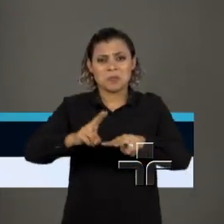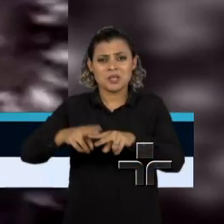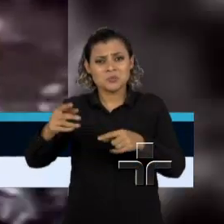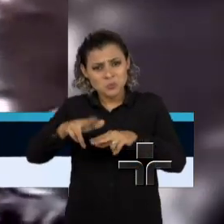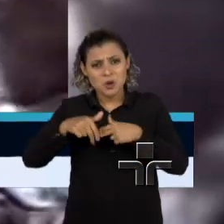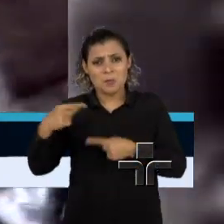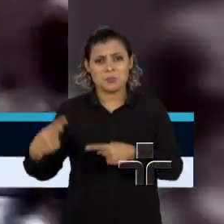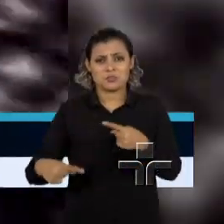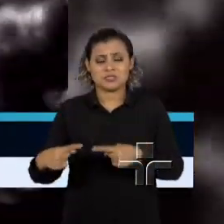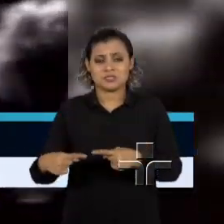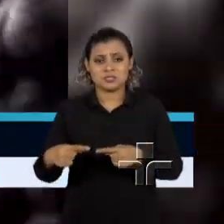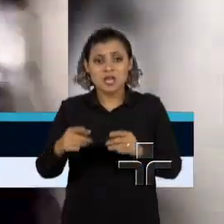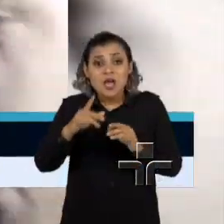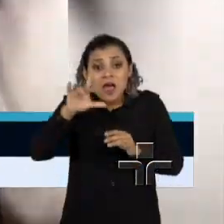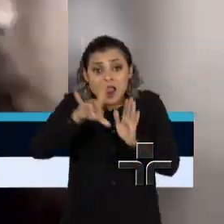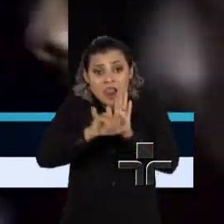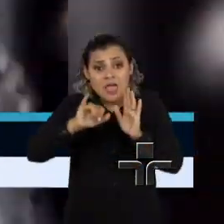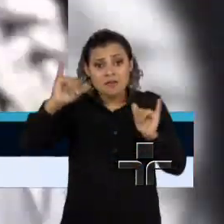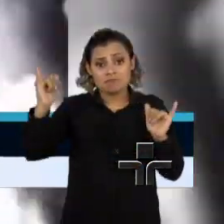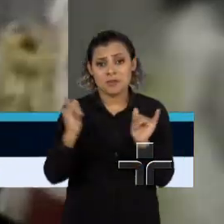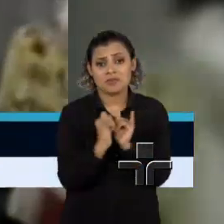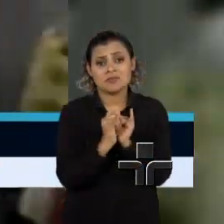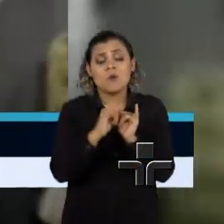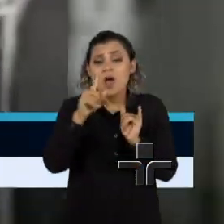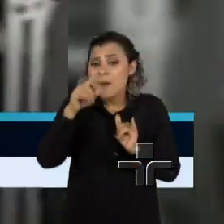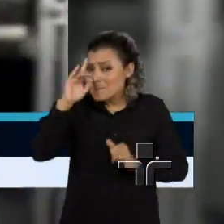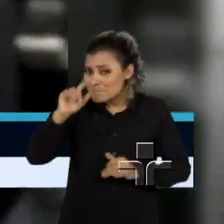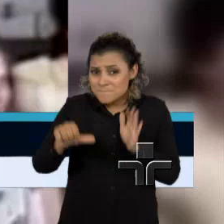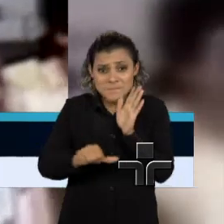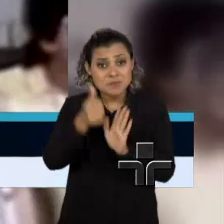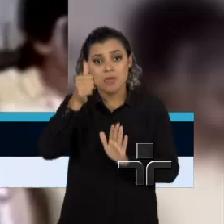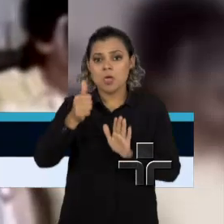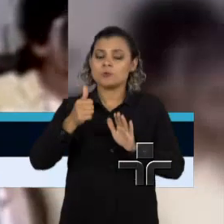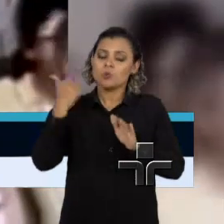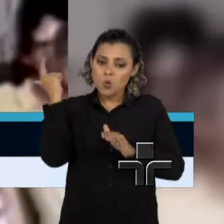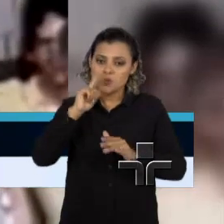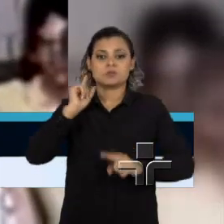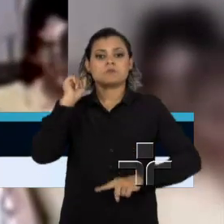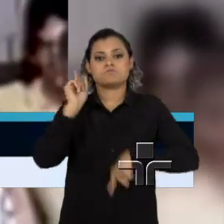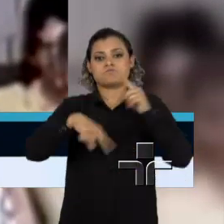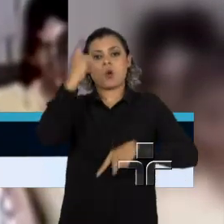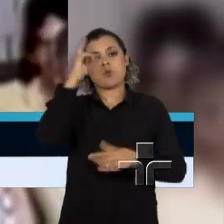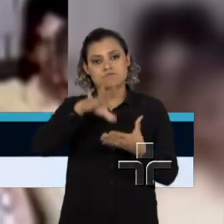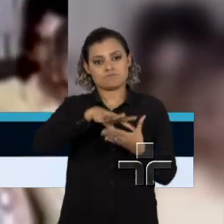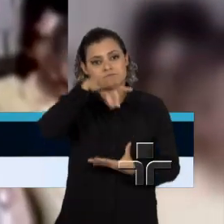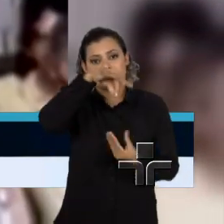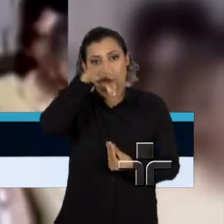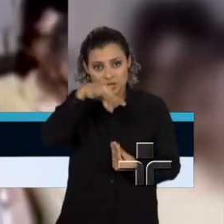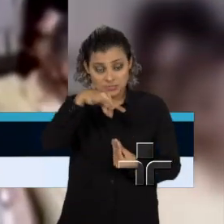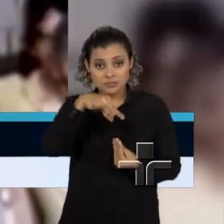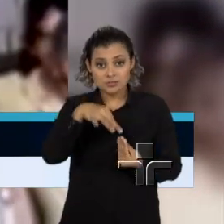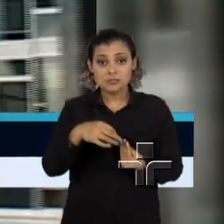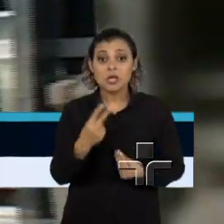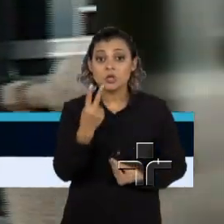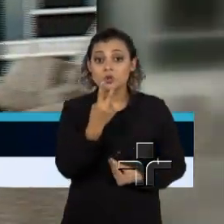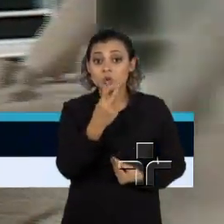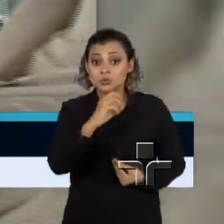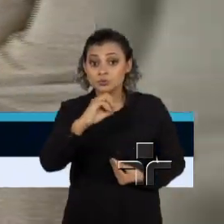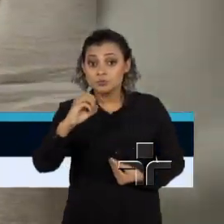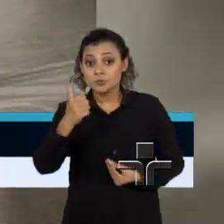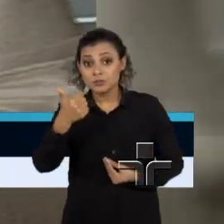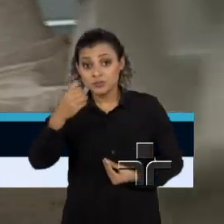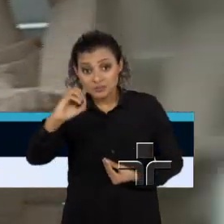políticos. A lei da anistia foi um dos primeiros passos para o processo de redemocratização. Em 2010,